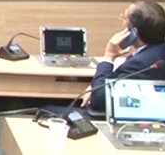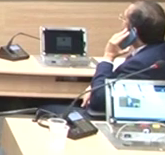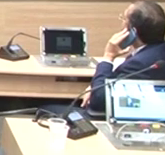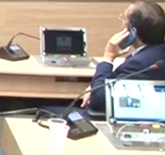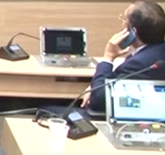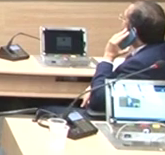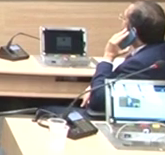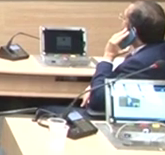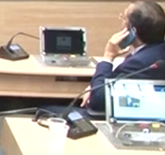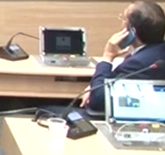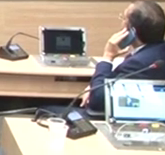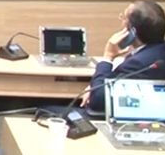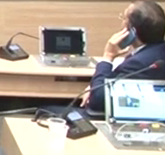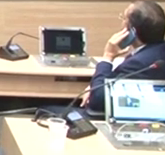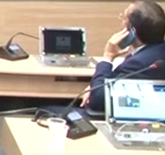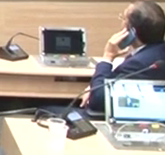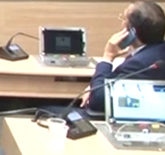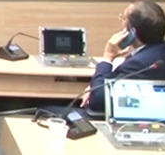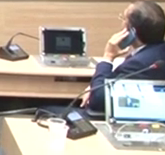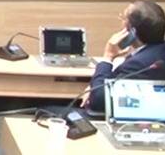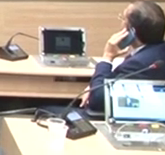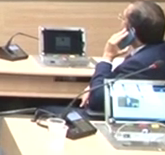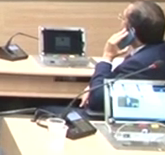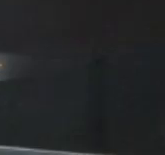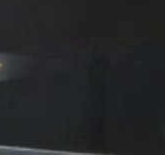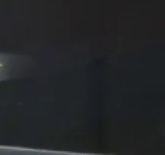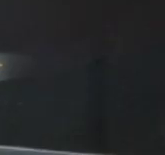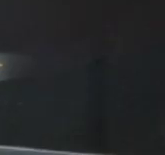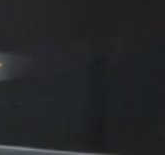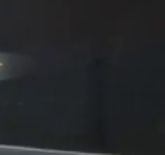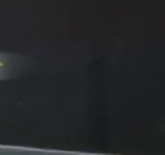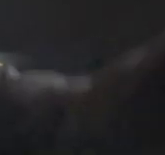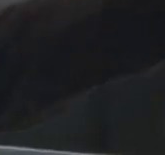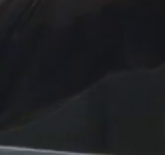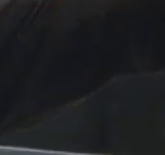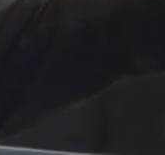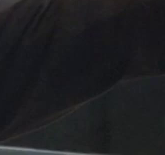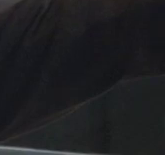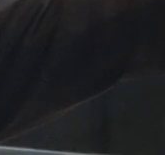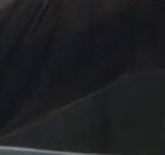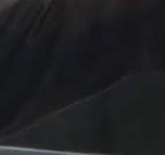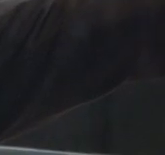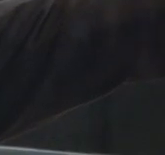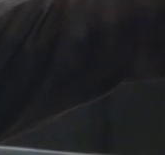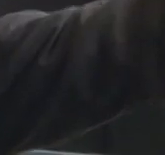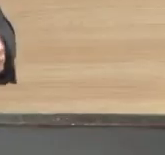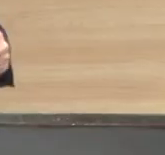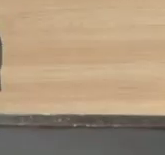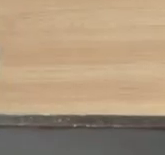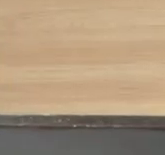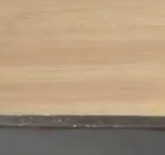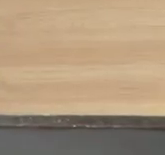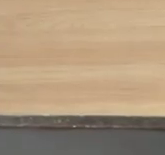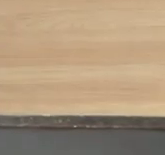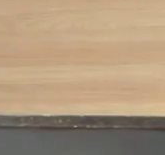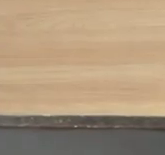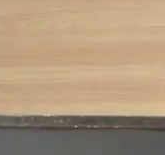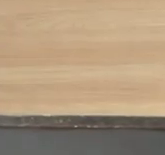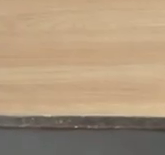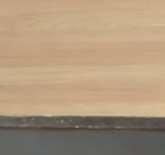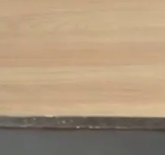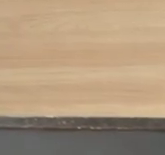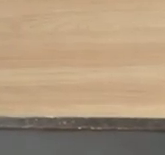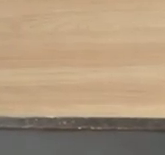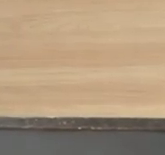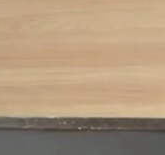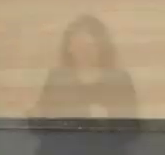As obras entregues pela gestão municipal em vários bairros da cidade foram elogiadas pelo vereador Almir Fernando durante discurso no plenário